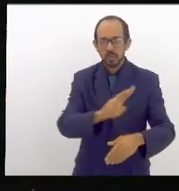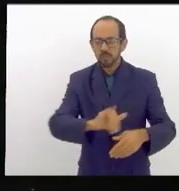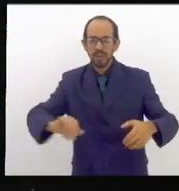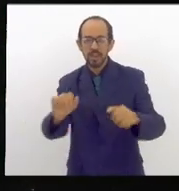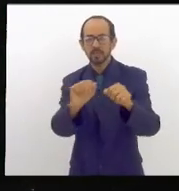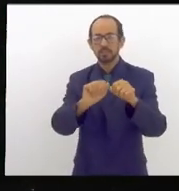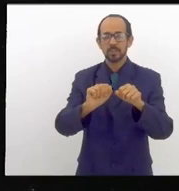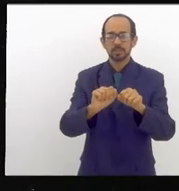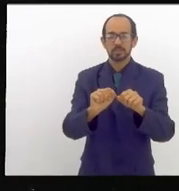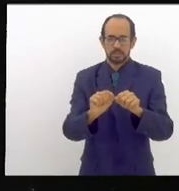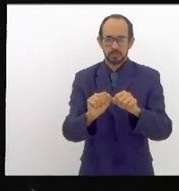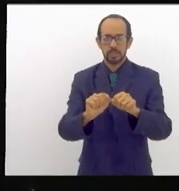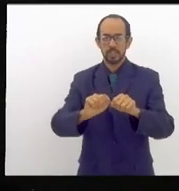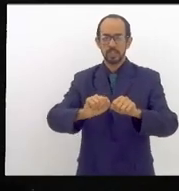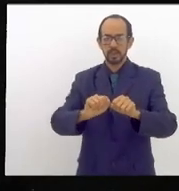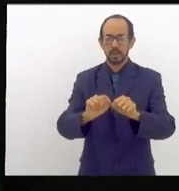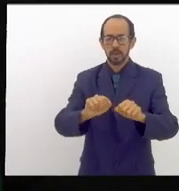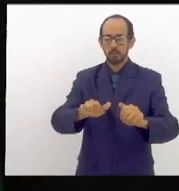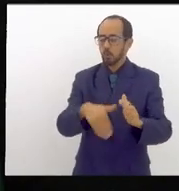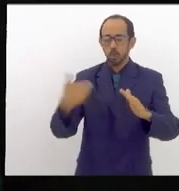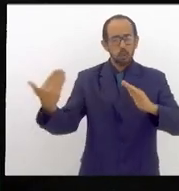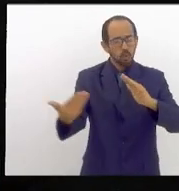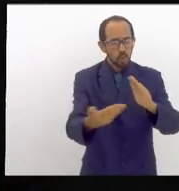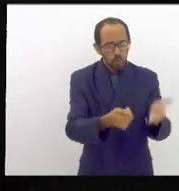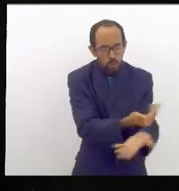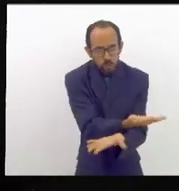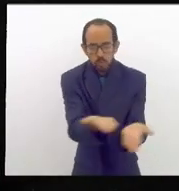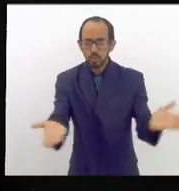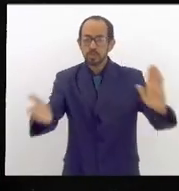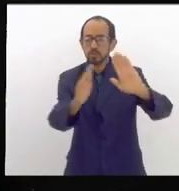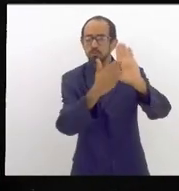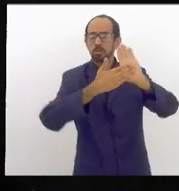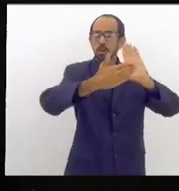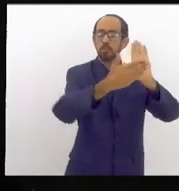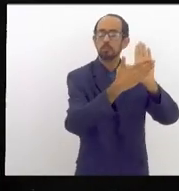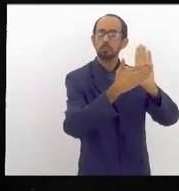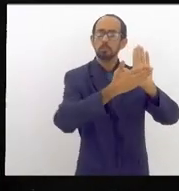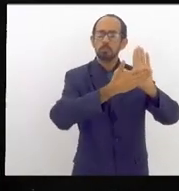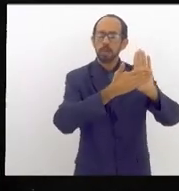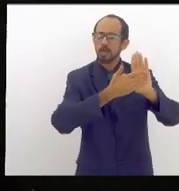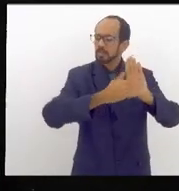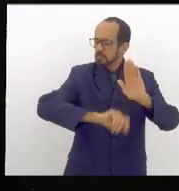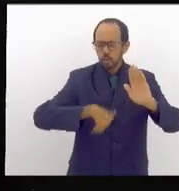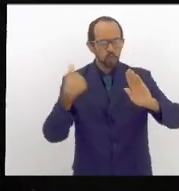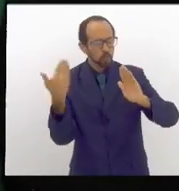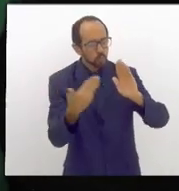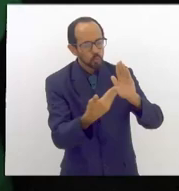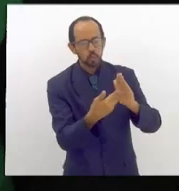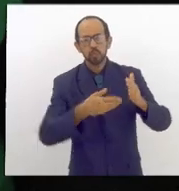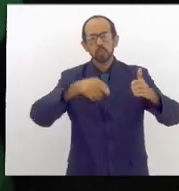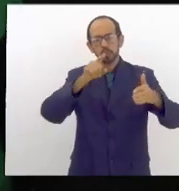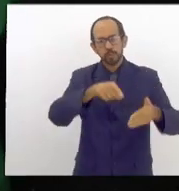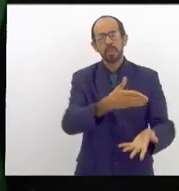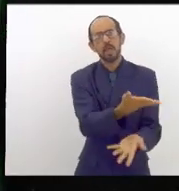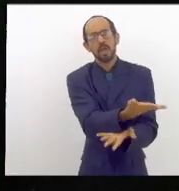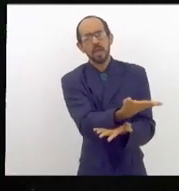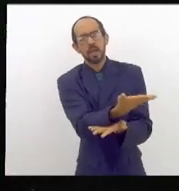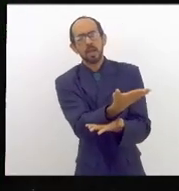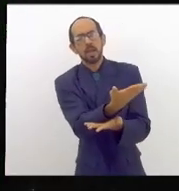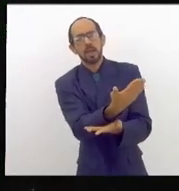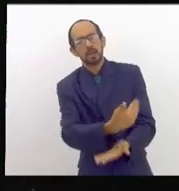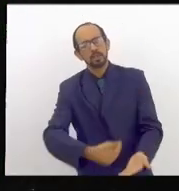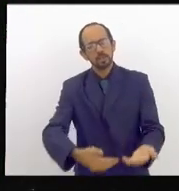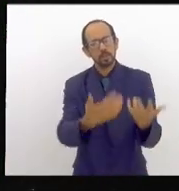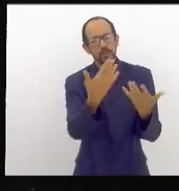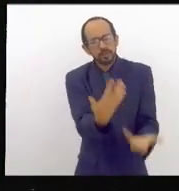fazer por tuas promessas e tudo que és eu